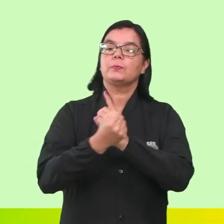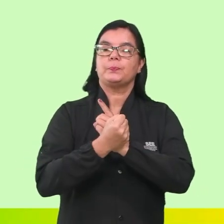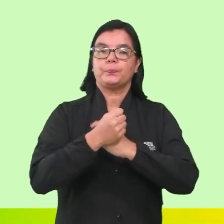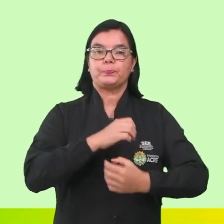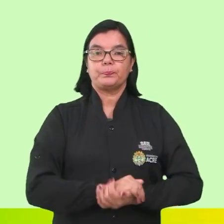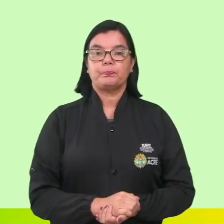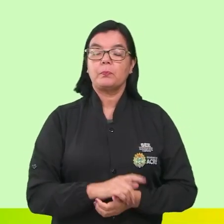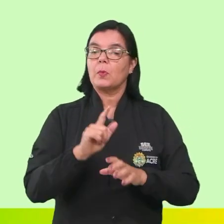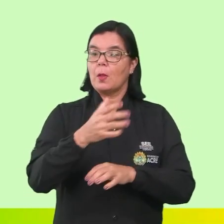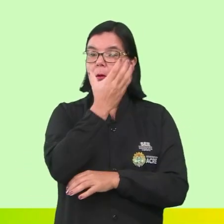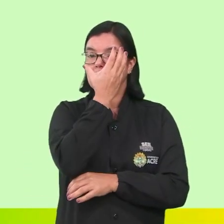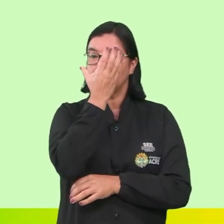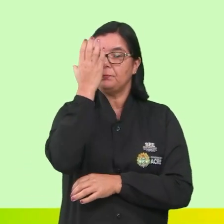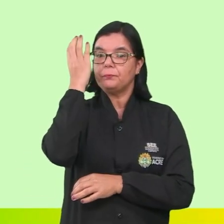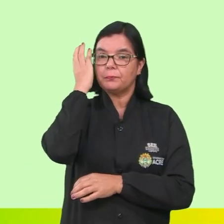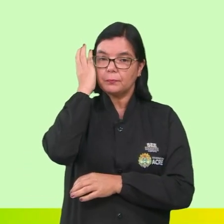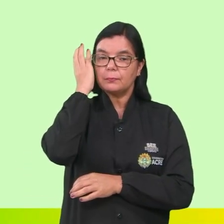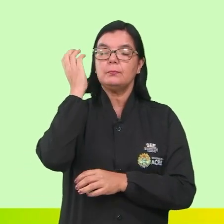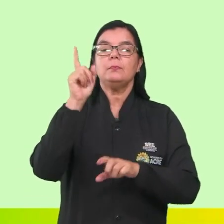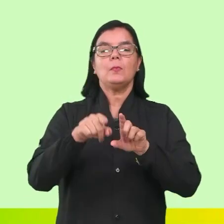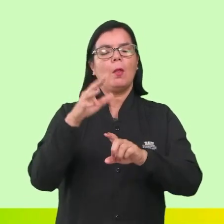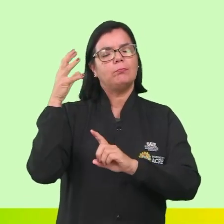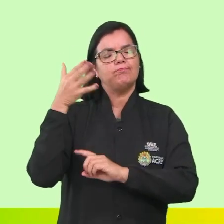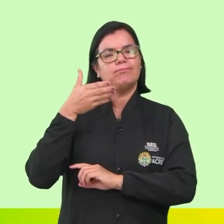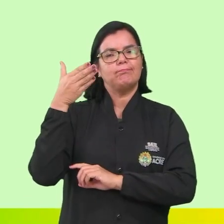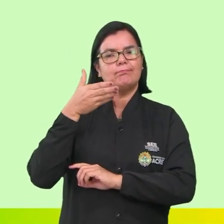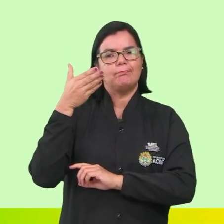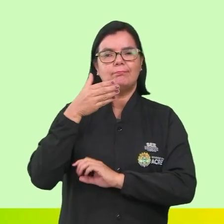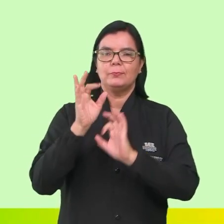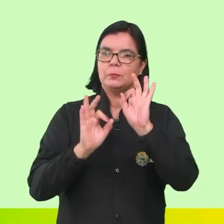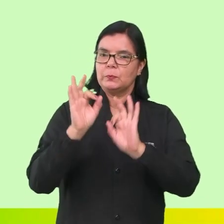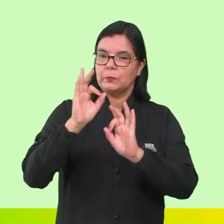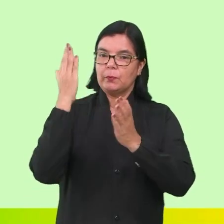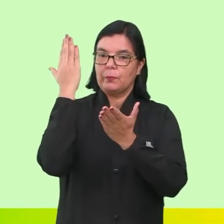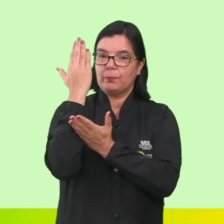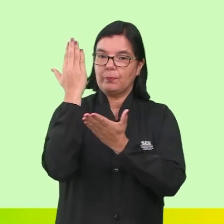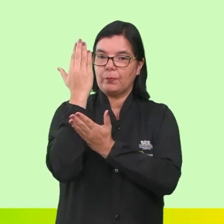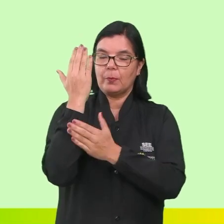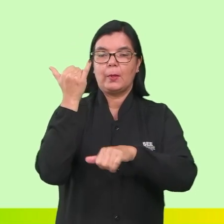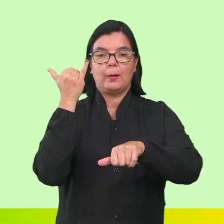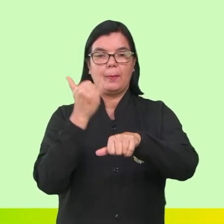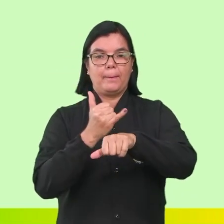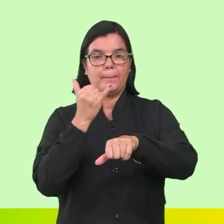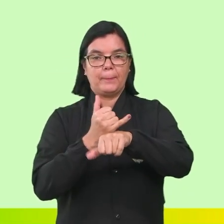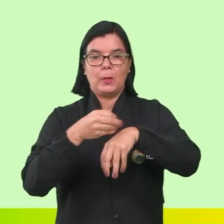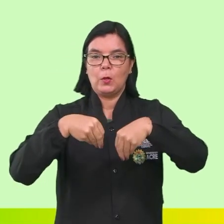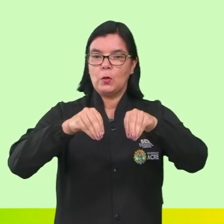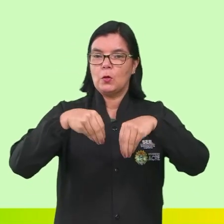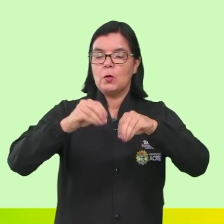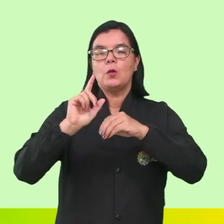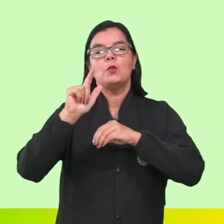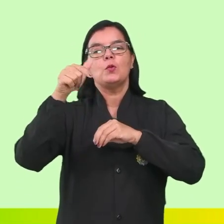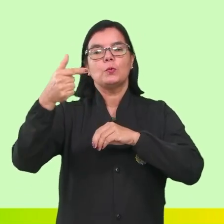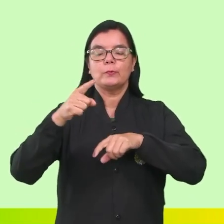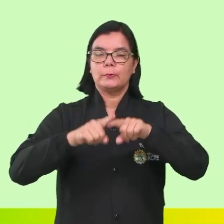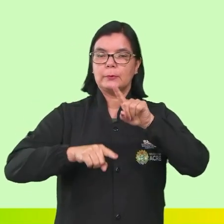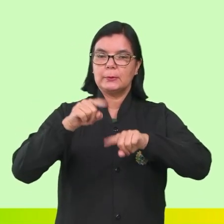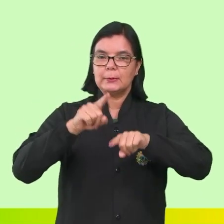sociais. E essas máscaras são frequentemente feitas de madeira, metal, tecido e